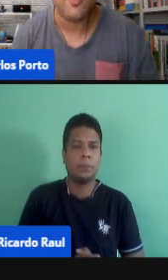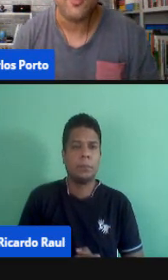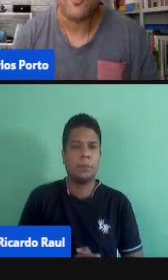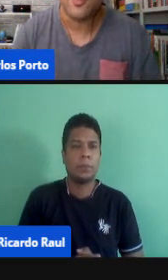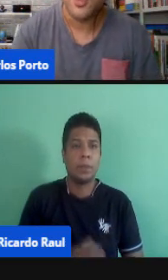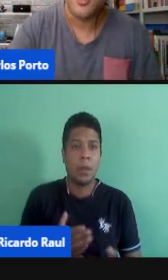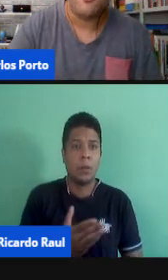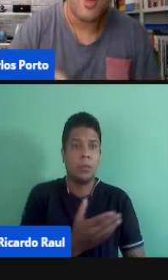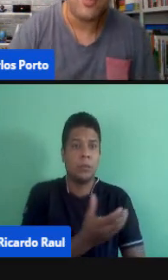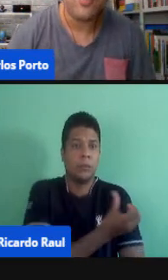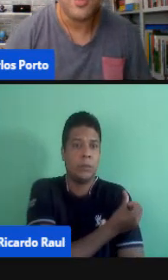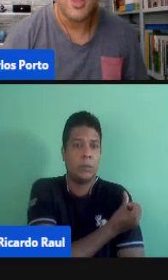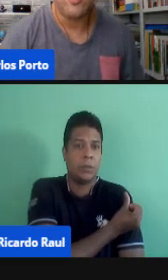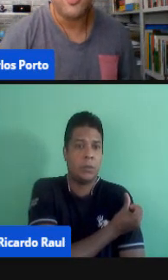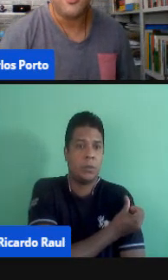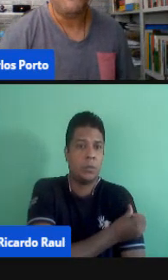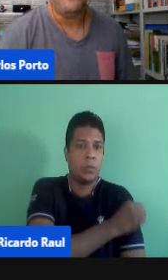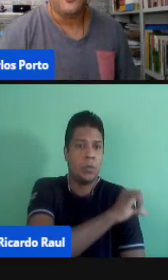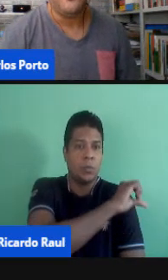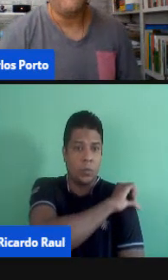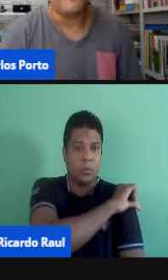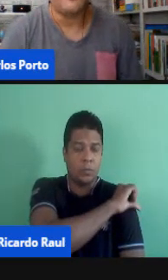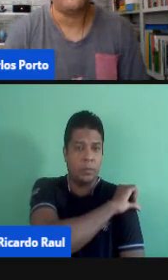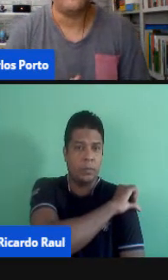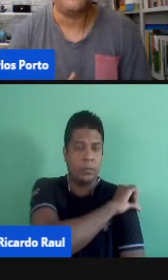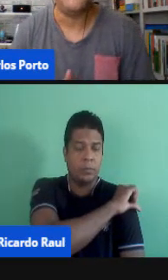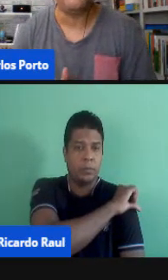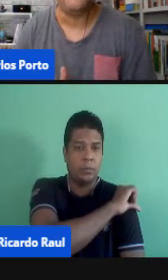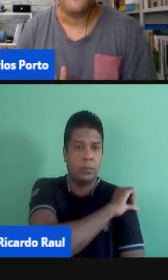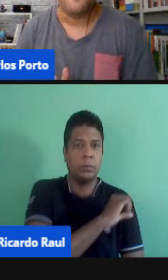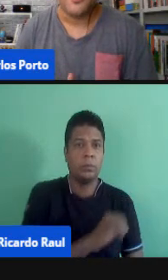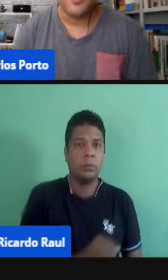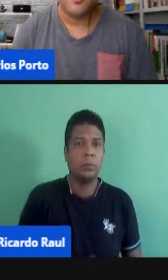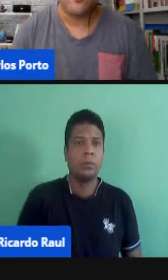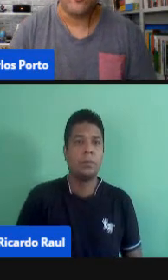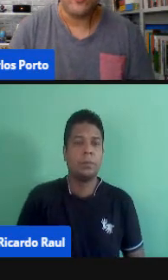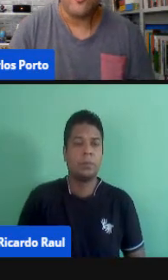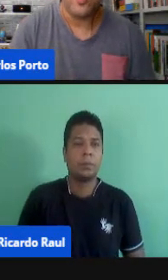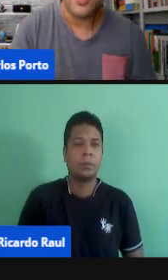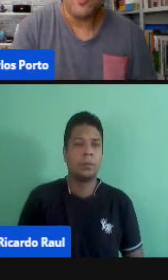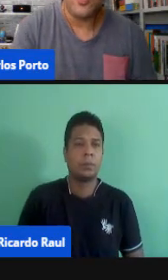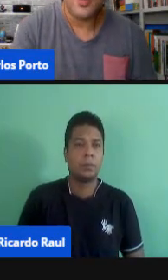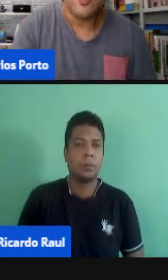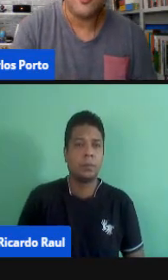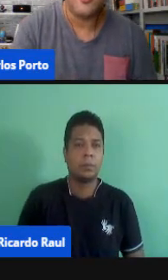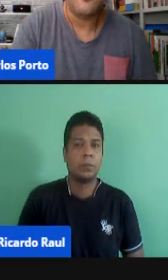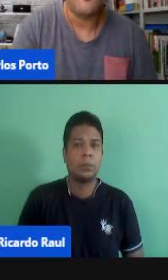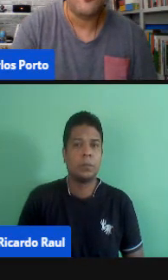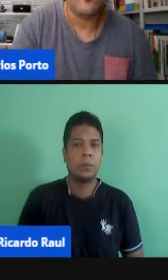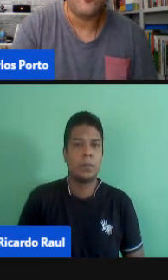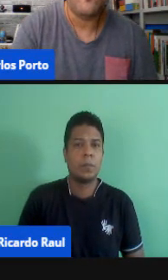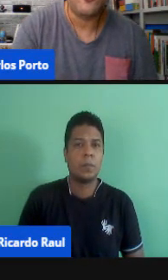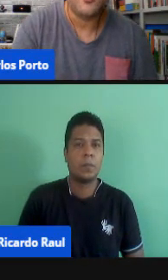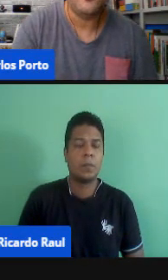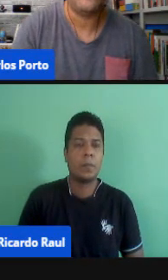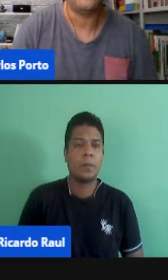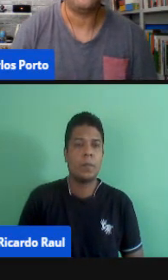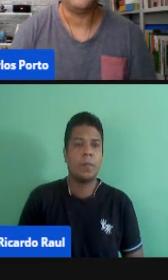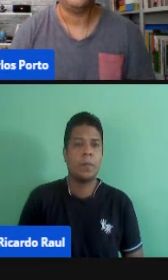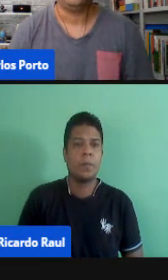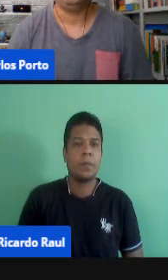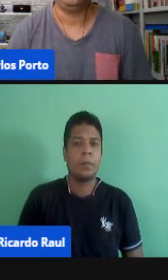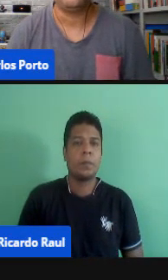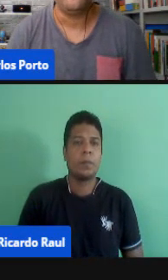mais específico. Passo um slide aqui e eu falo sobre... deixa eu só voltar um slide aqui. Acho que